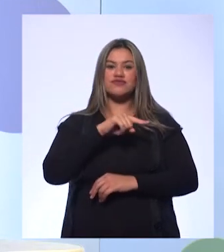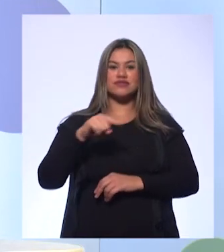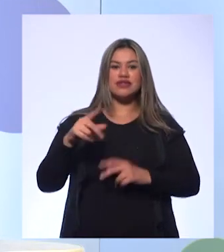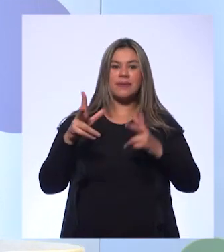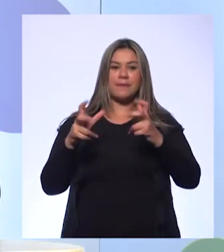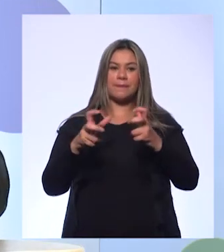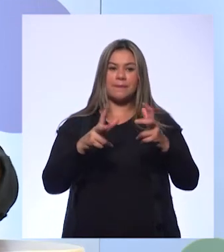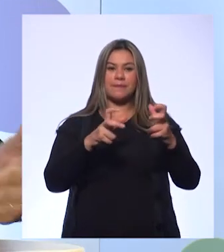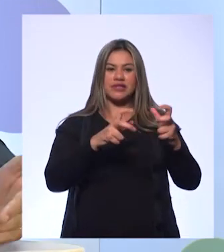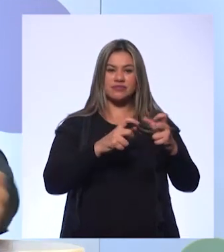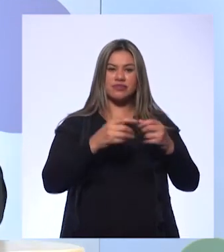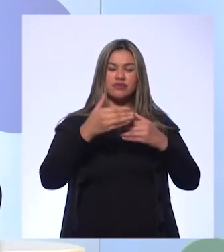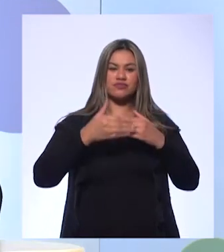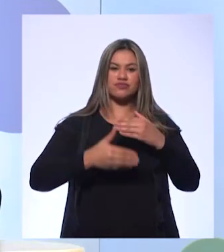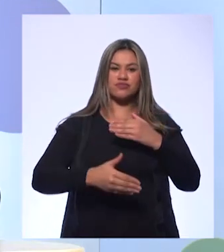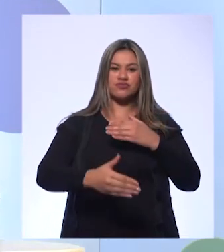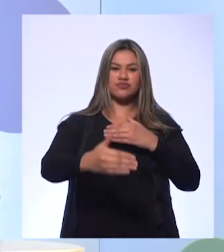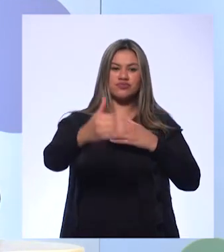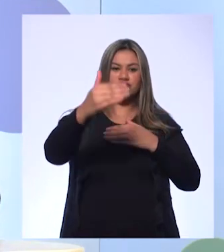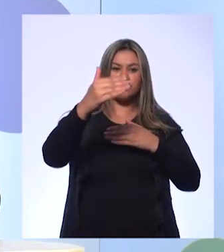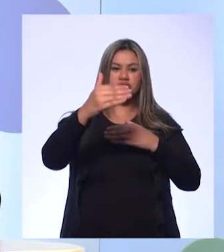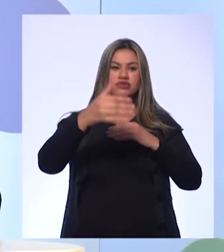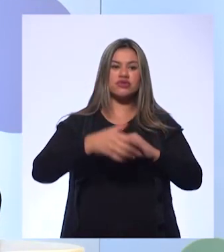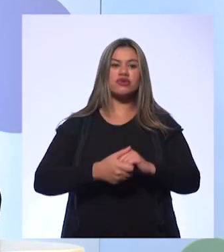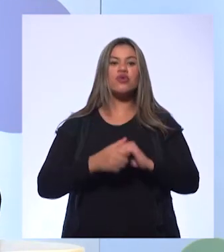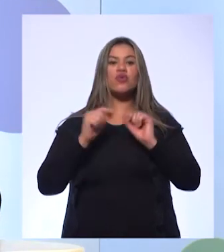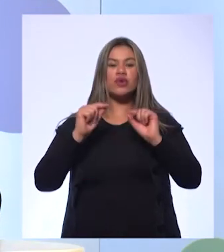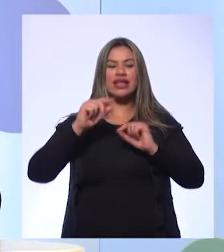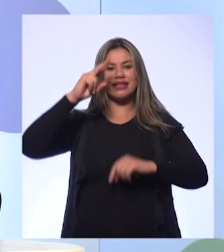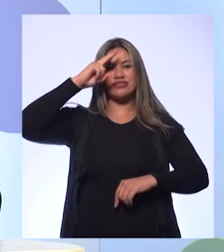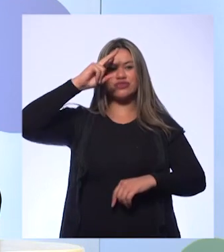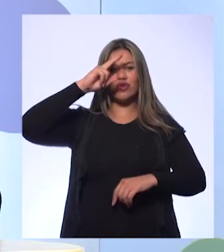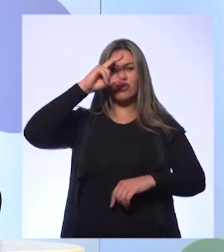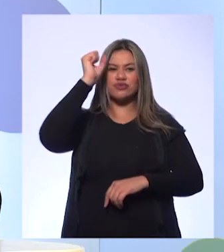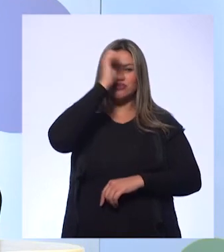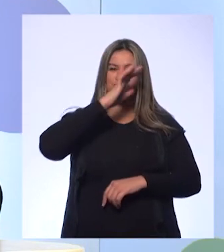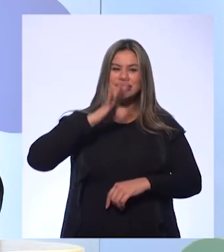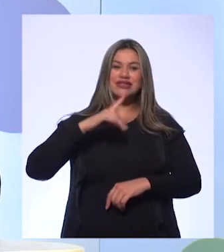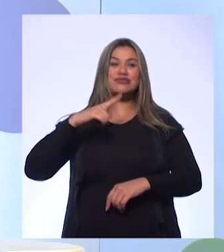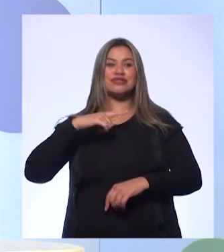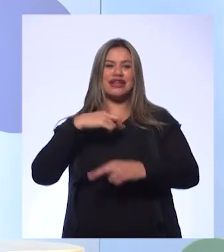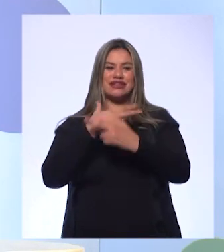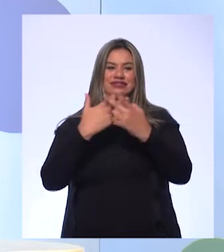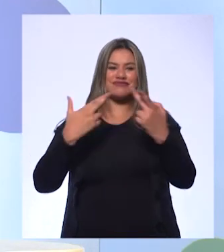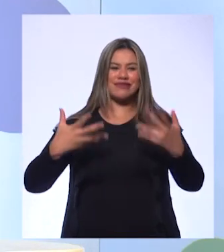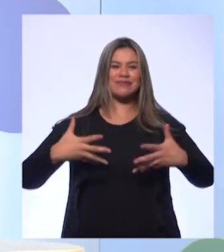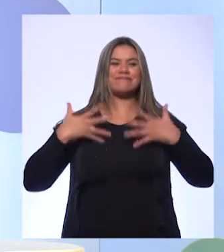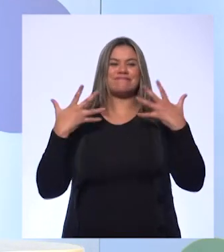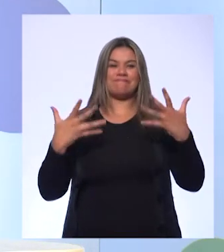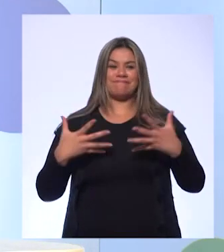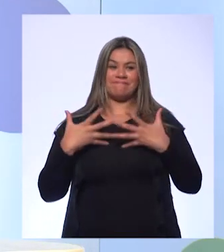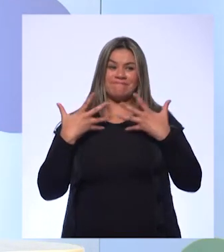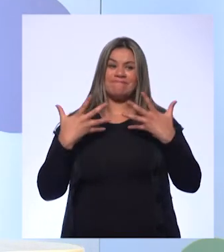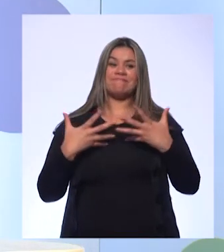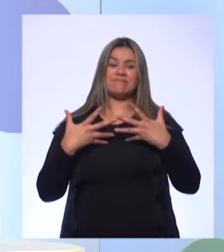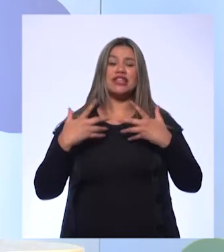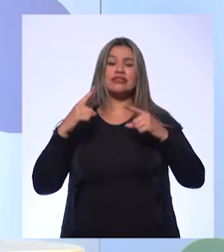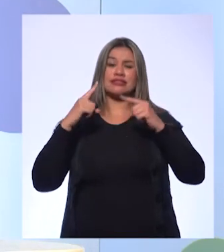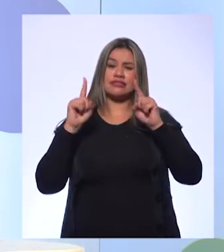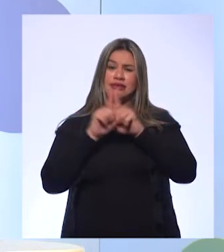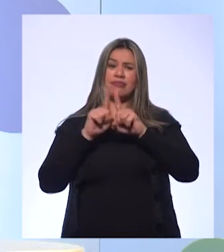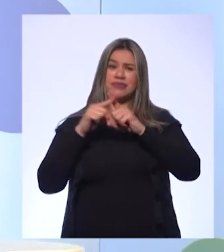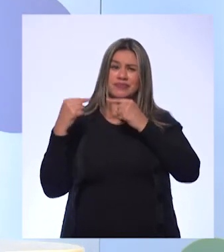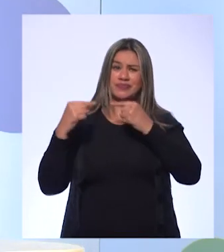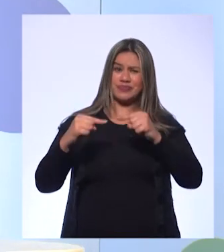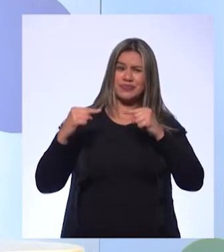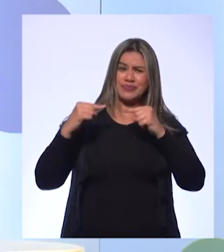perceberam né ao longo das aulas EA história do Brasil tem muita aventura e tensões E hoje